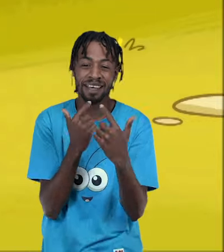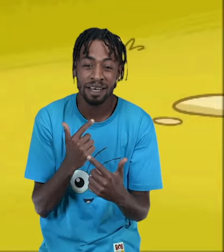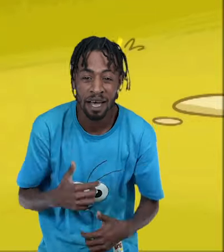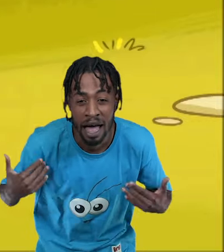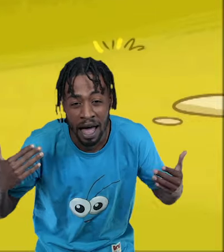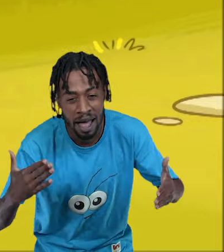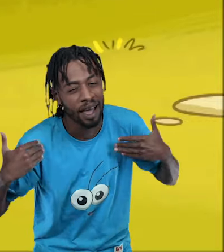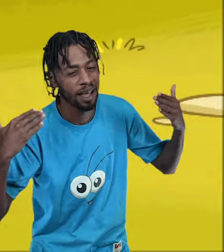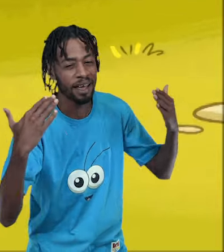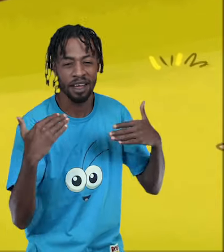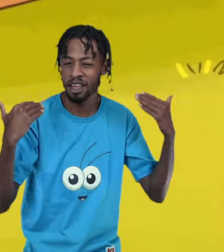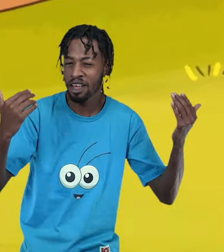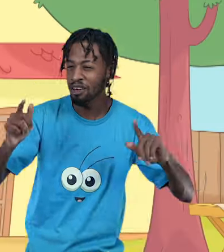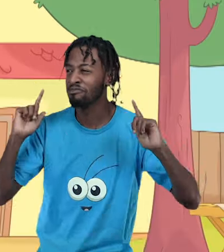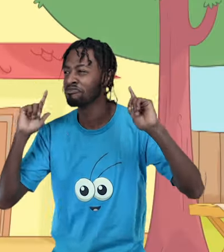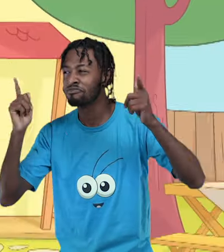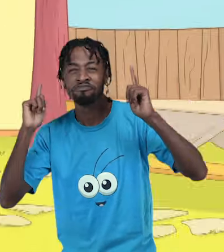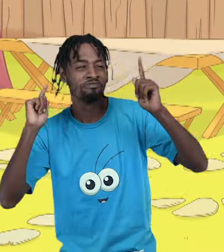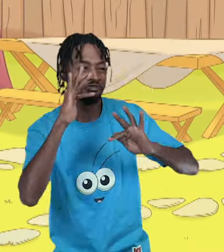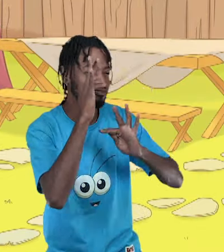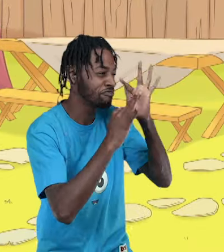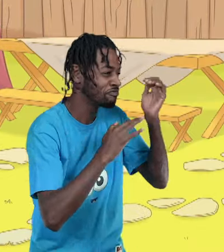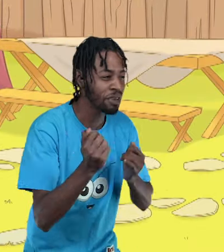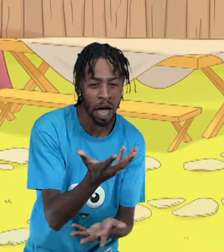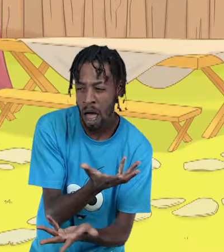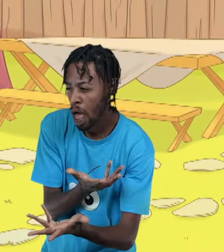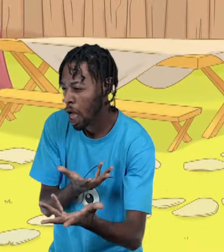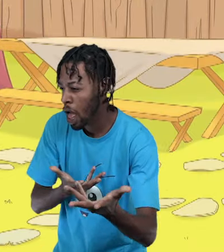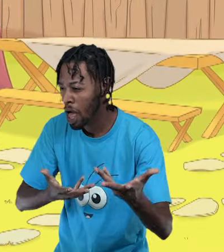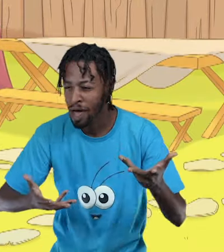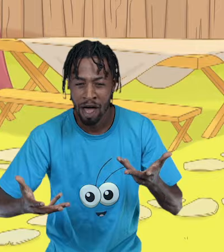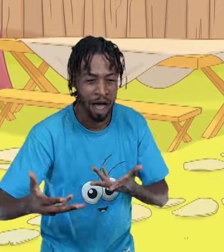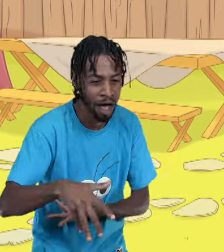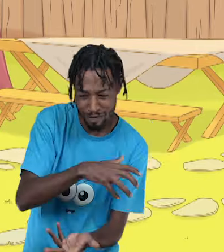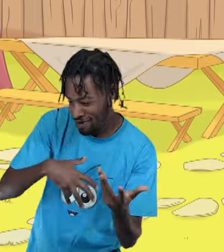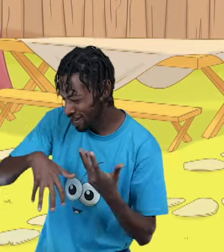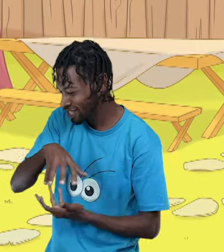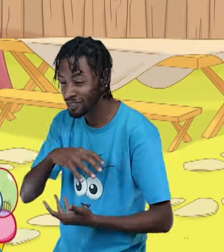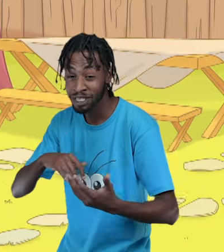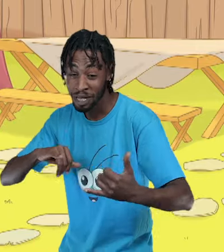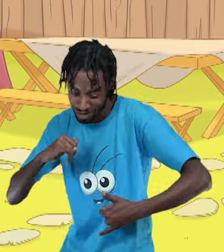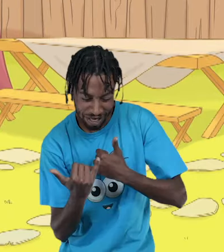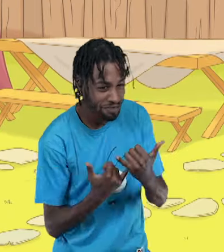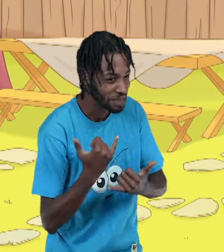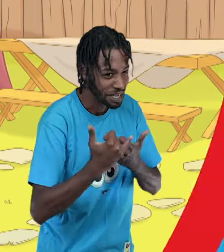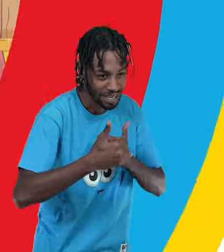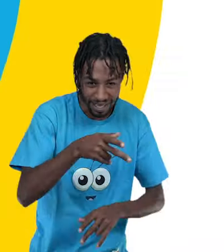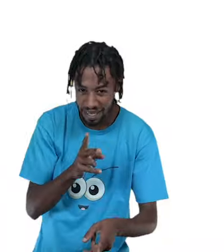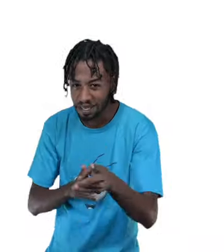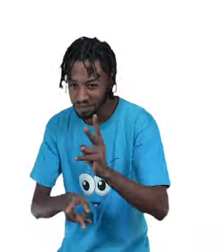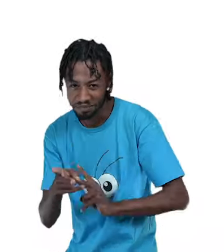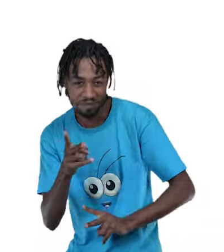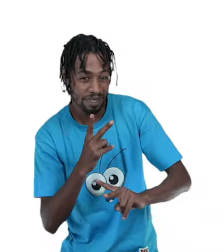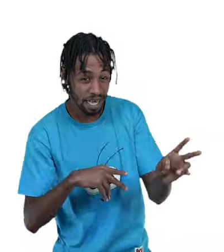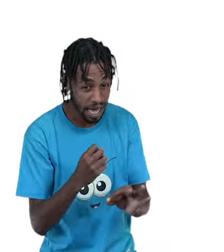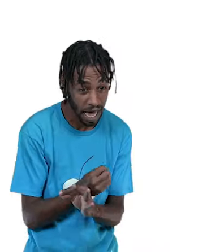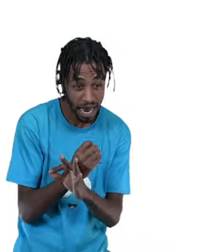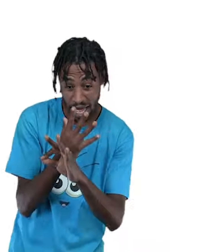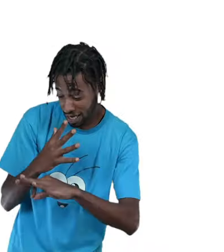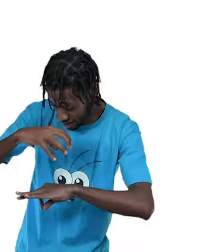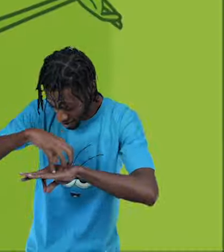Tantas aventuras pelo nosso jardim Vai ser uma diversão sem fim